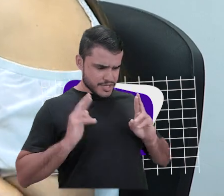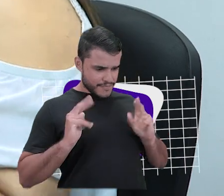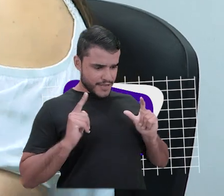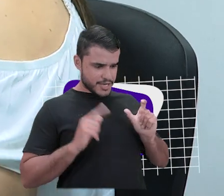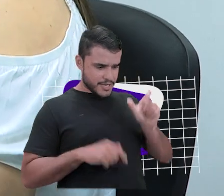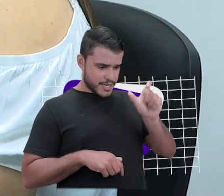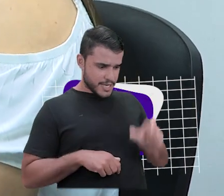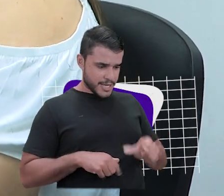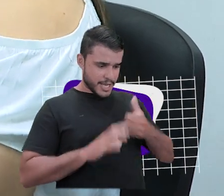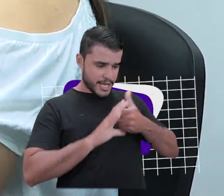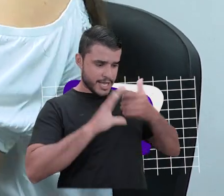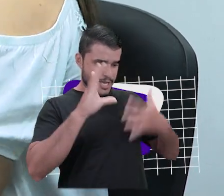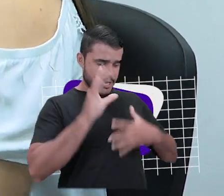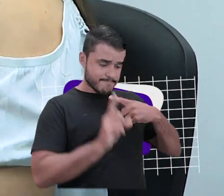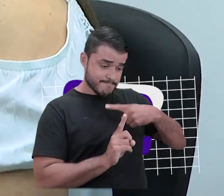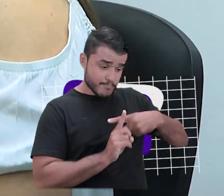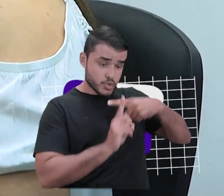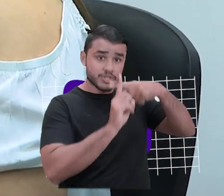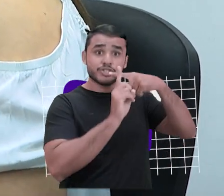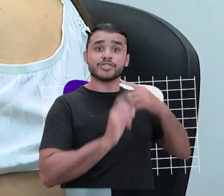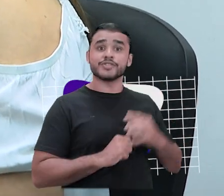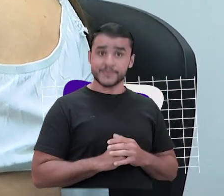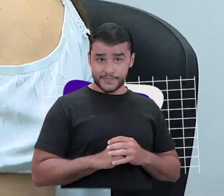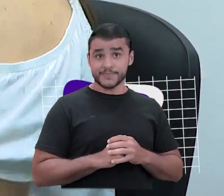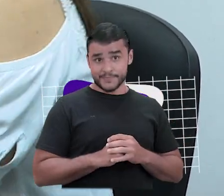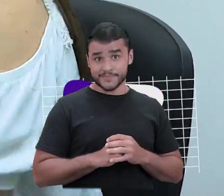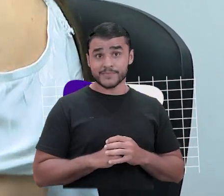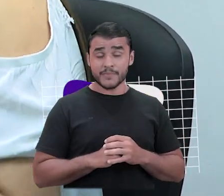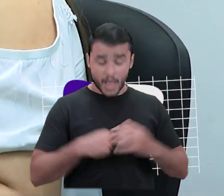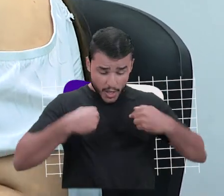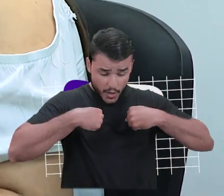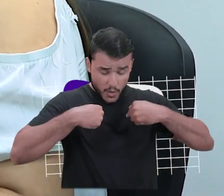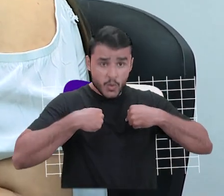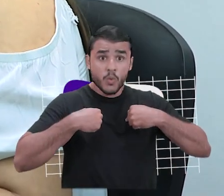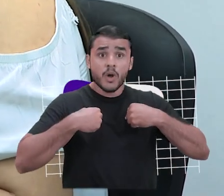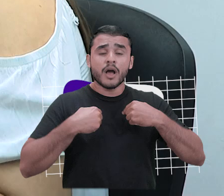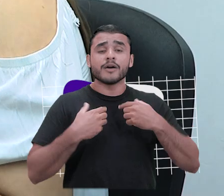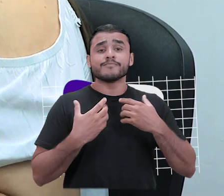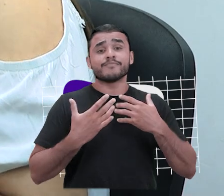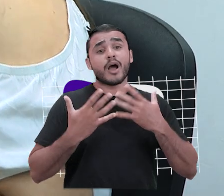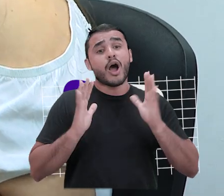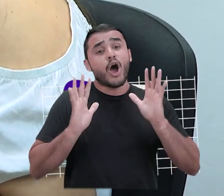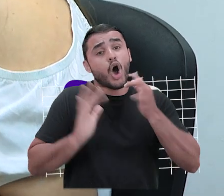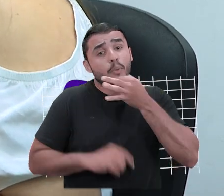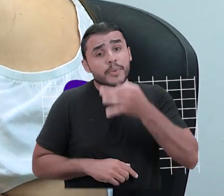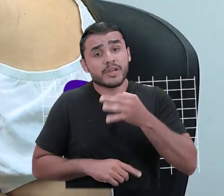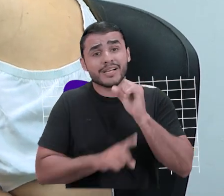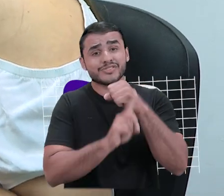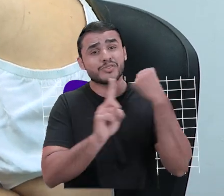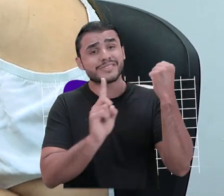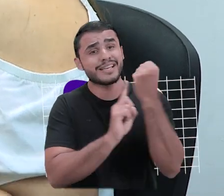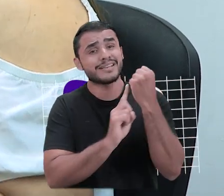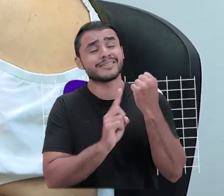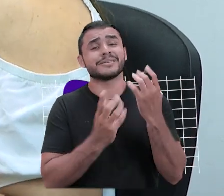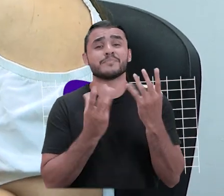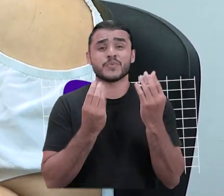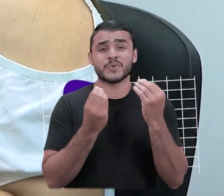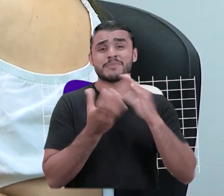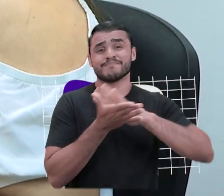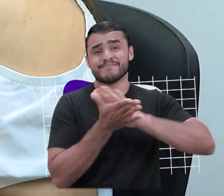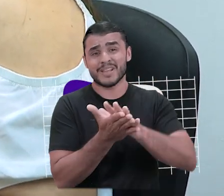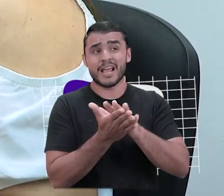O que é difícil pra mim é ter a sociedade como se tem. Entende? É a